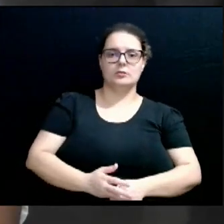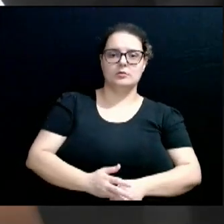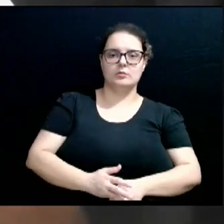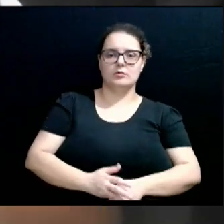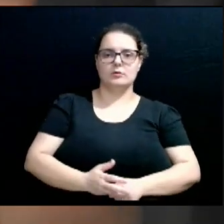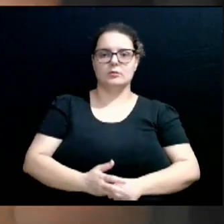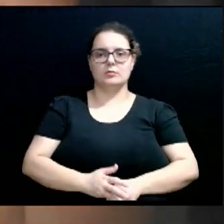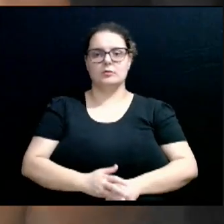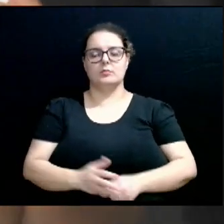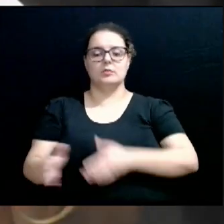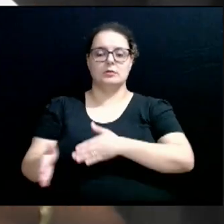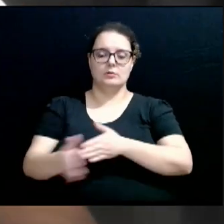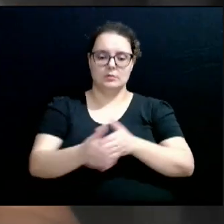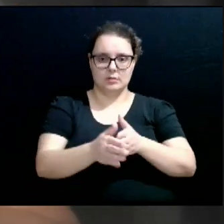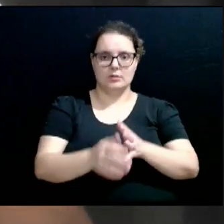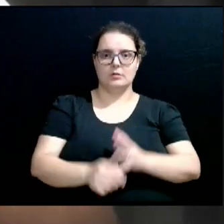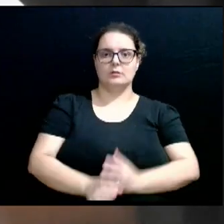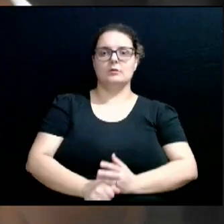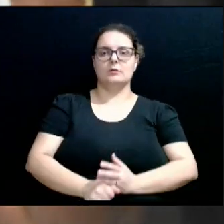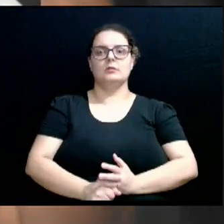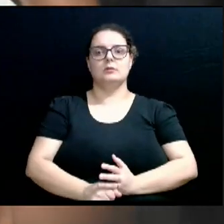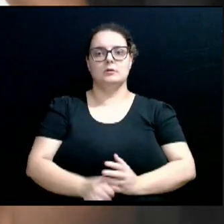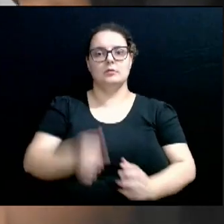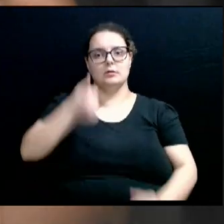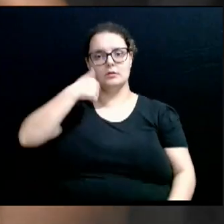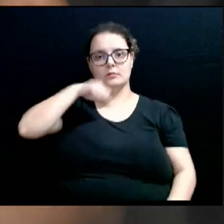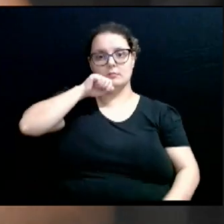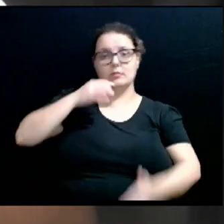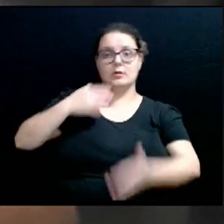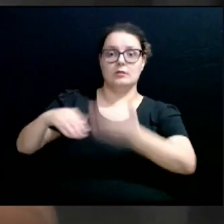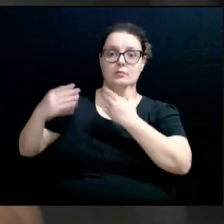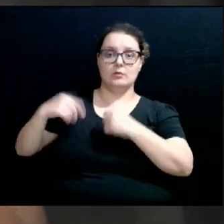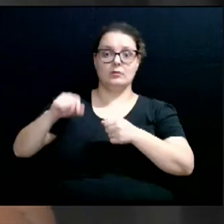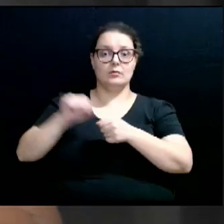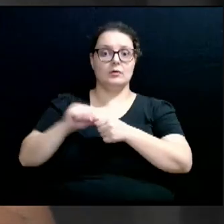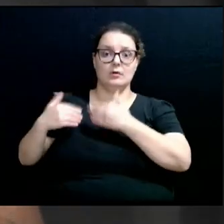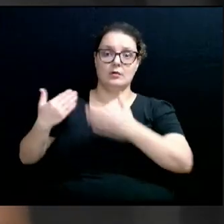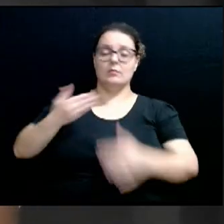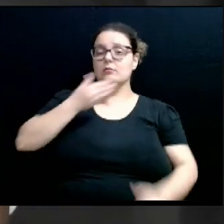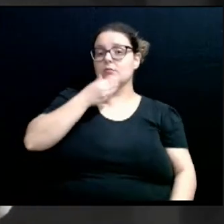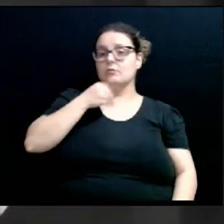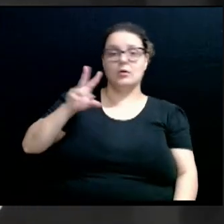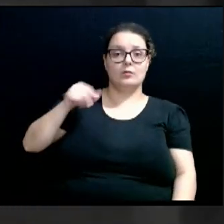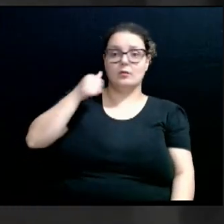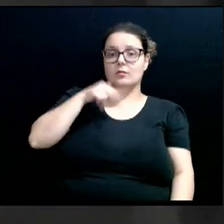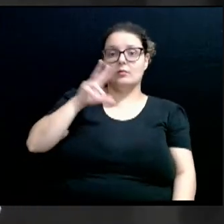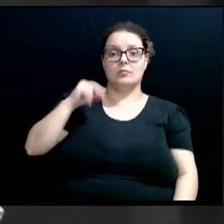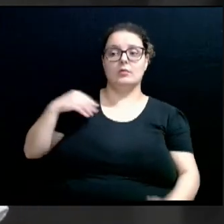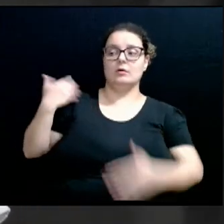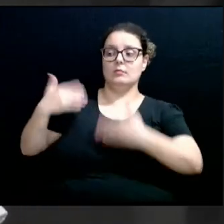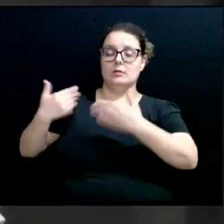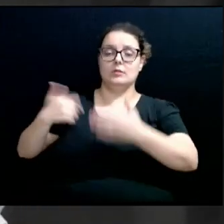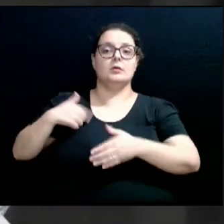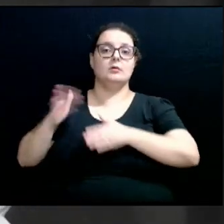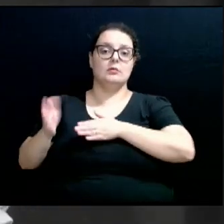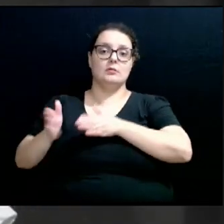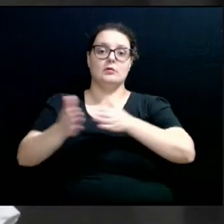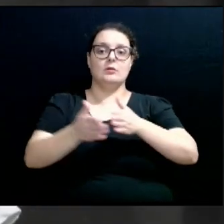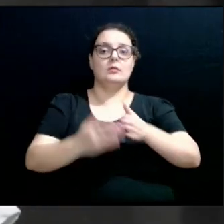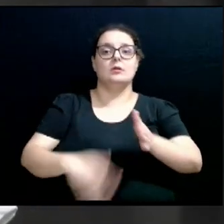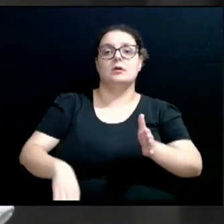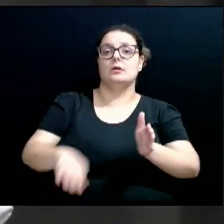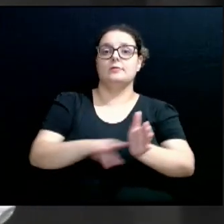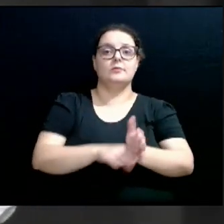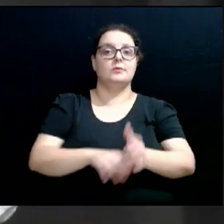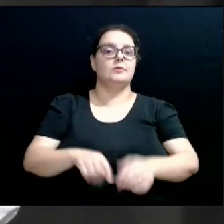né? Da minha mãe que veio fazendo isso, meus avós vieram fazendo, eu estou trilhando, eu vou chegar numa altura e eu tenho